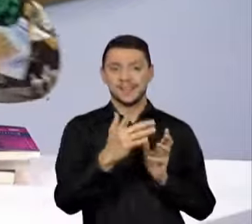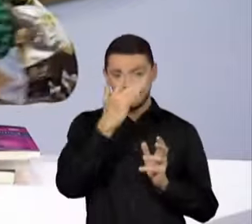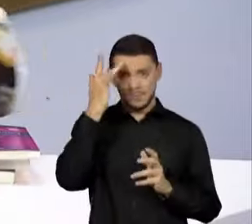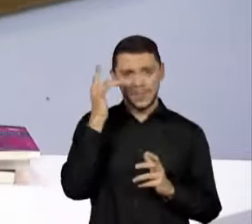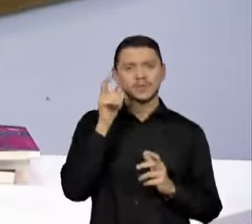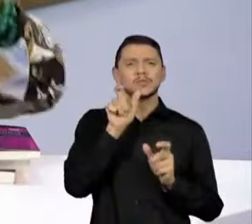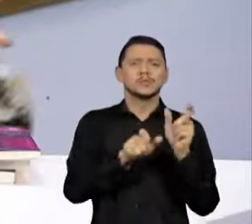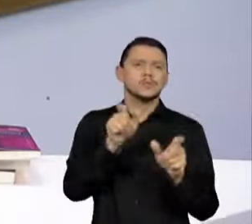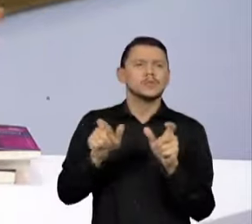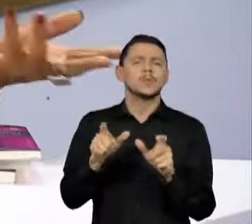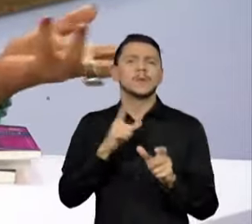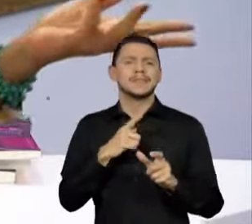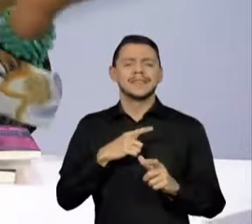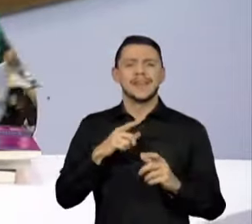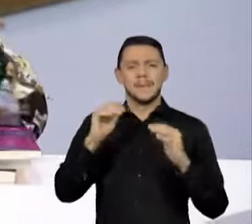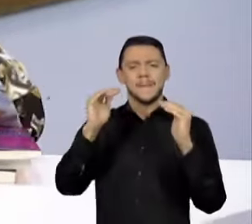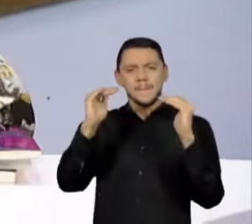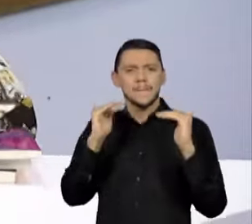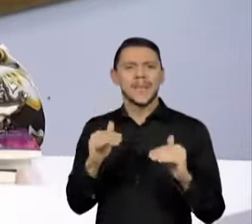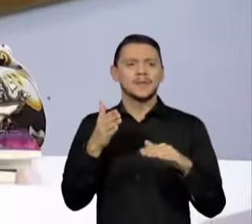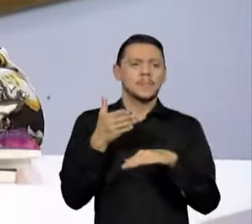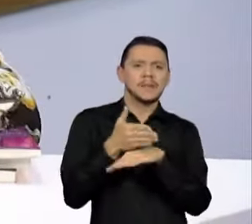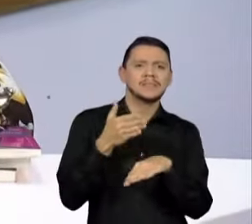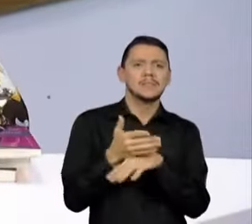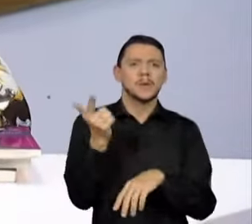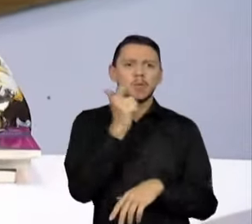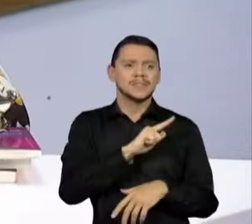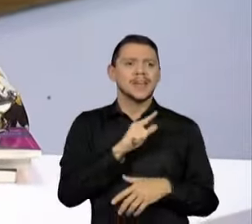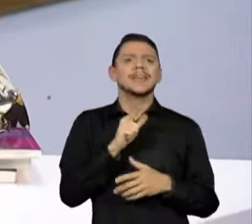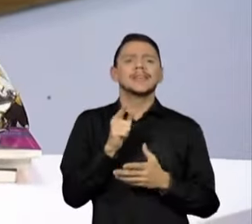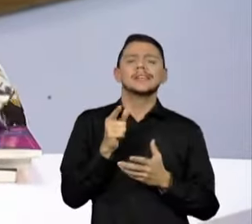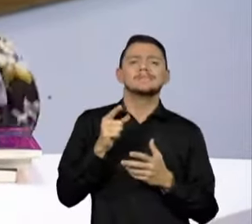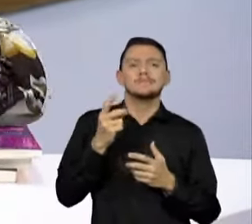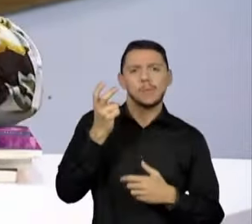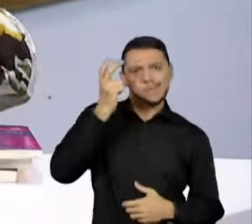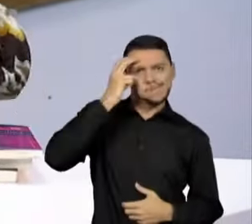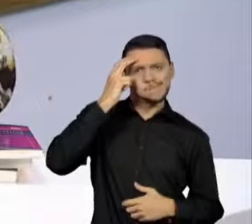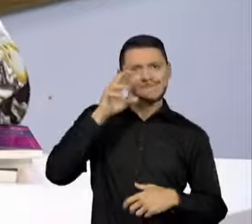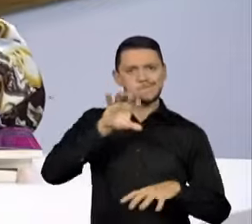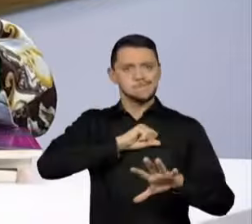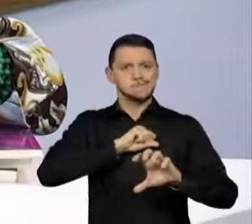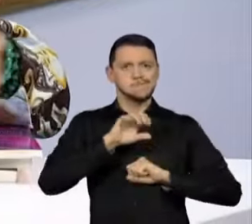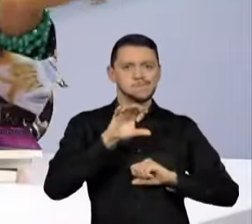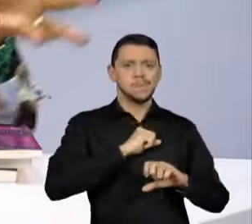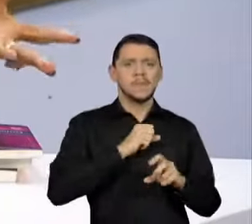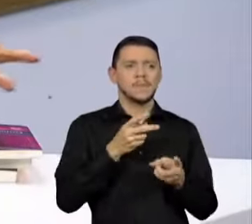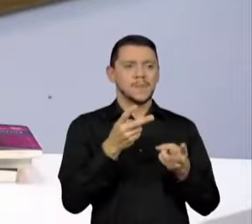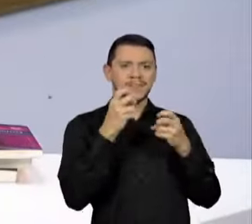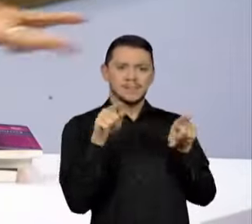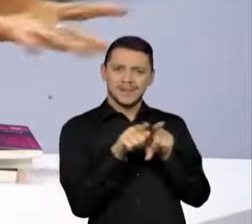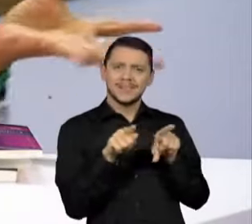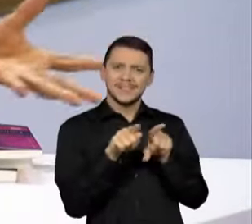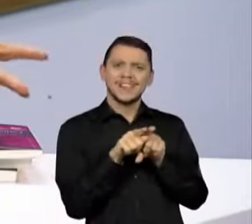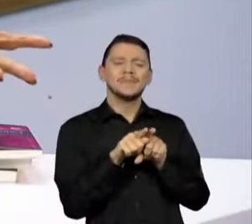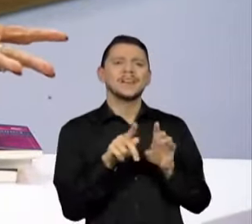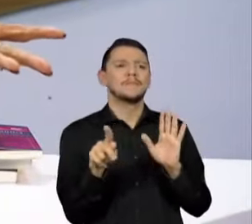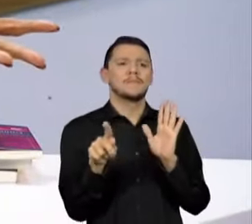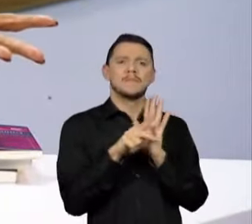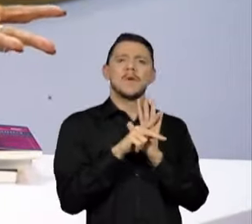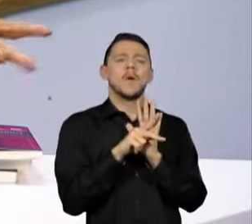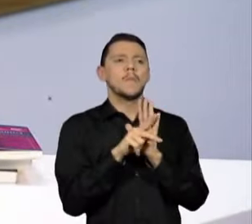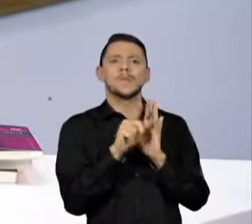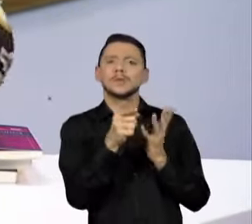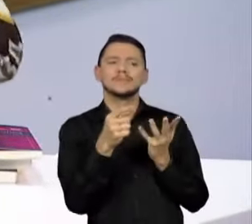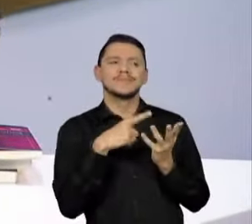com capacidade de participar dos ganhos culturais de uma sociedade, você tem menos lucro, que é o grande lance, o grande coração